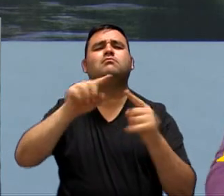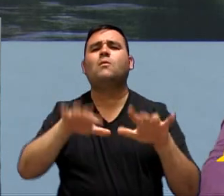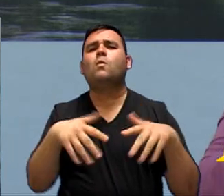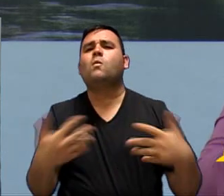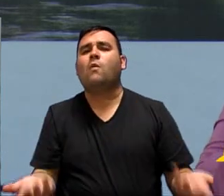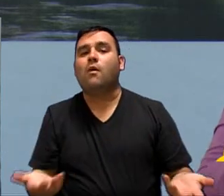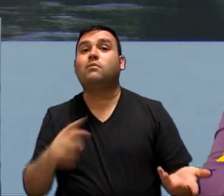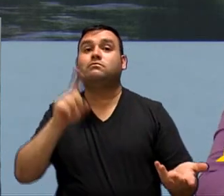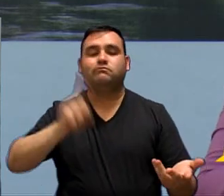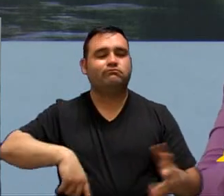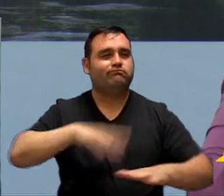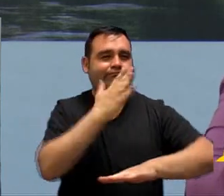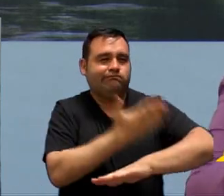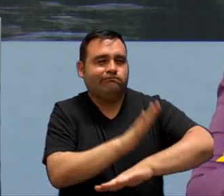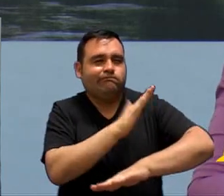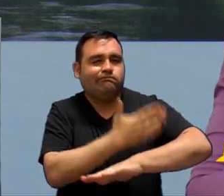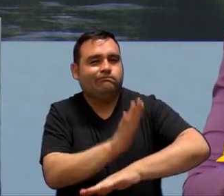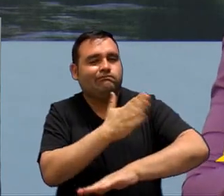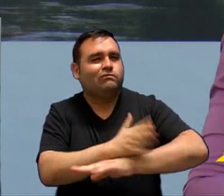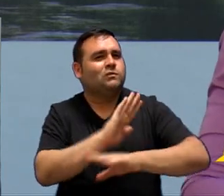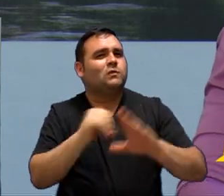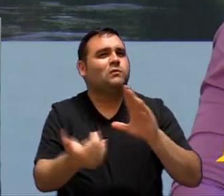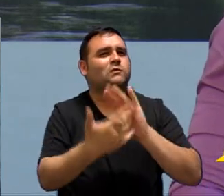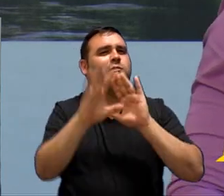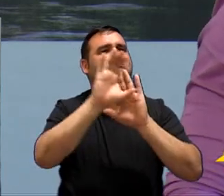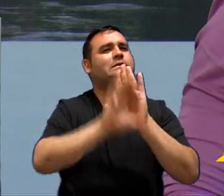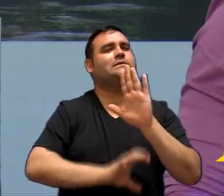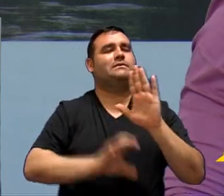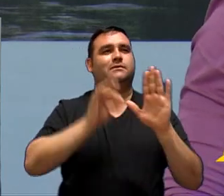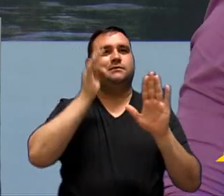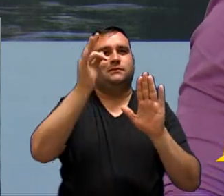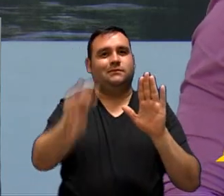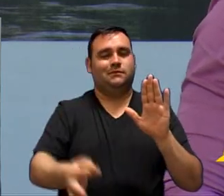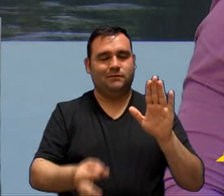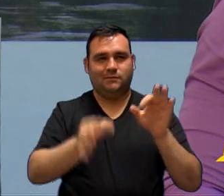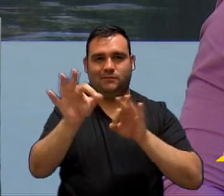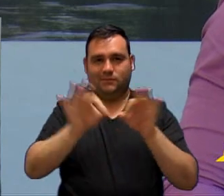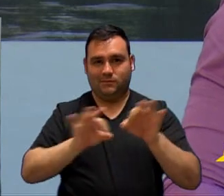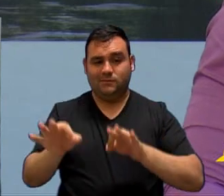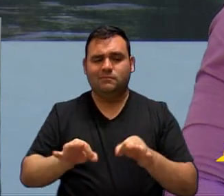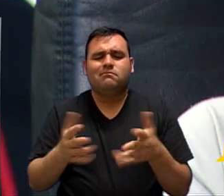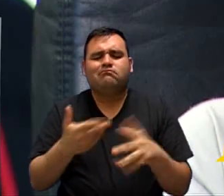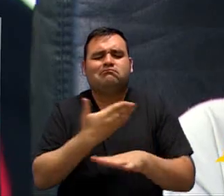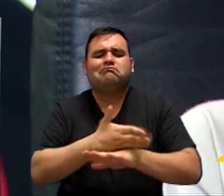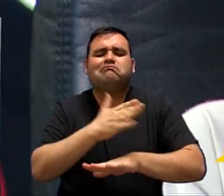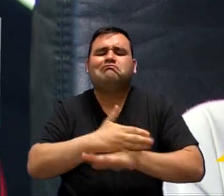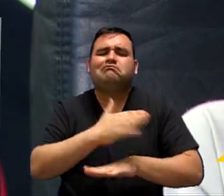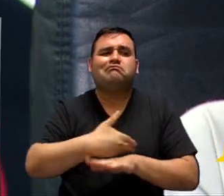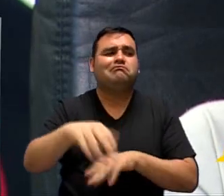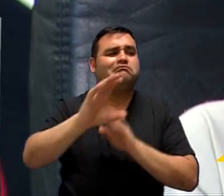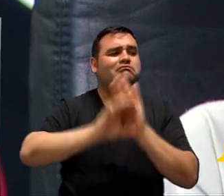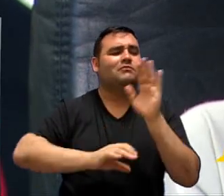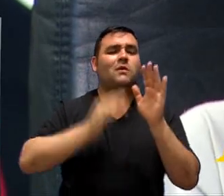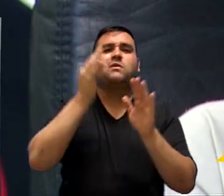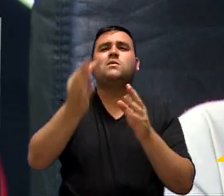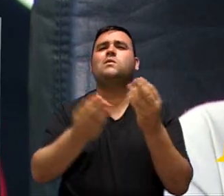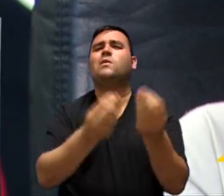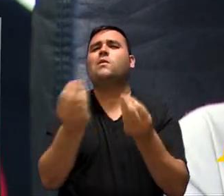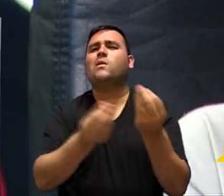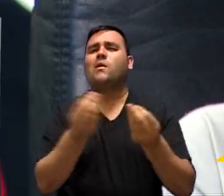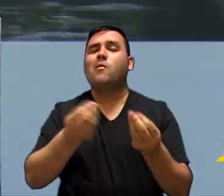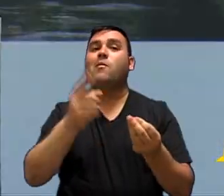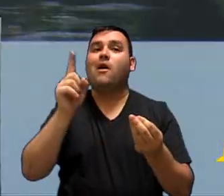finalidades preparar para o exercício da cidadania. E preparar para o exercício da cidadania é